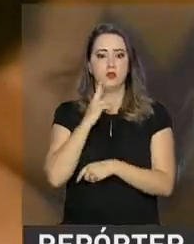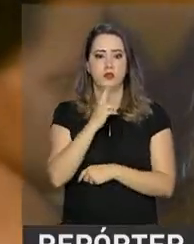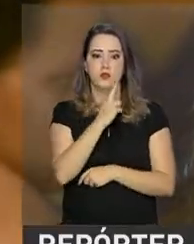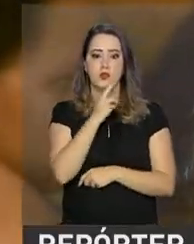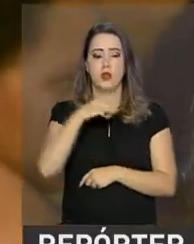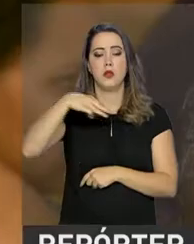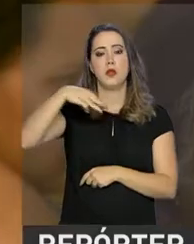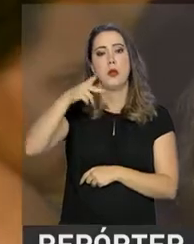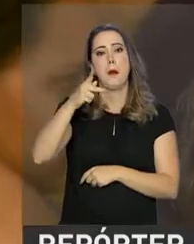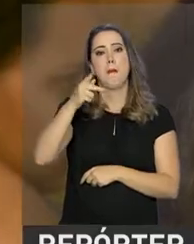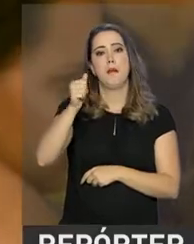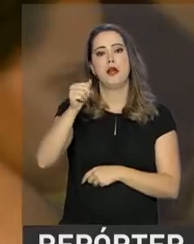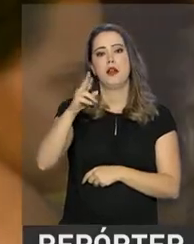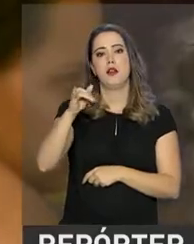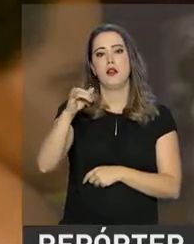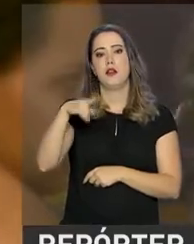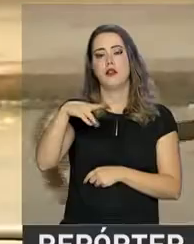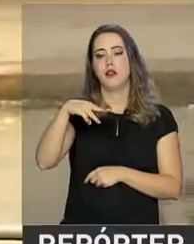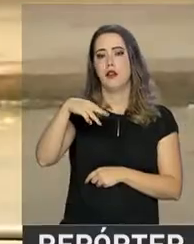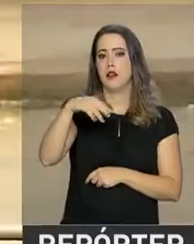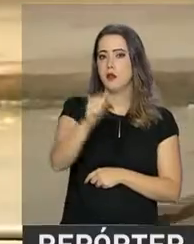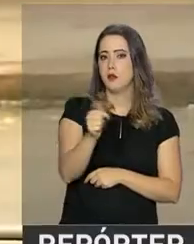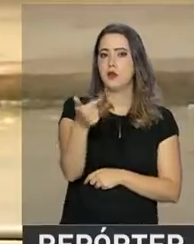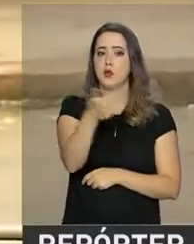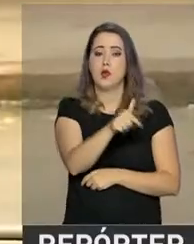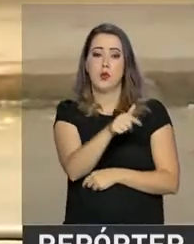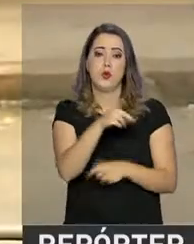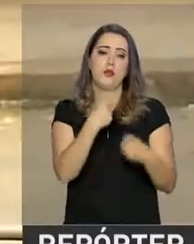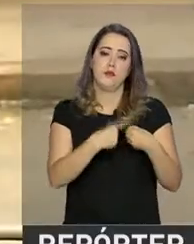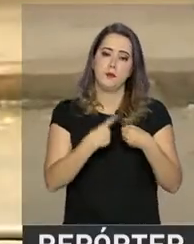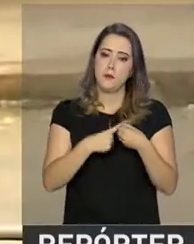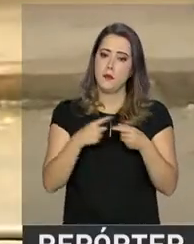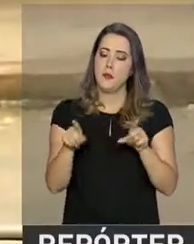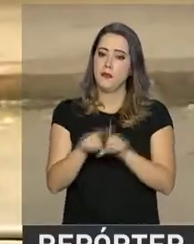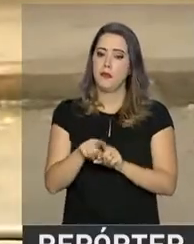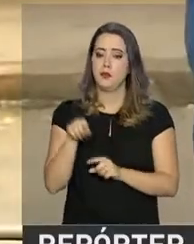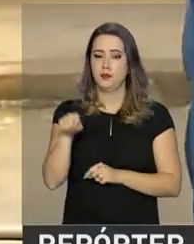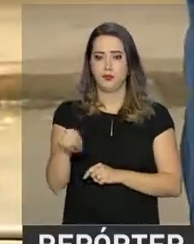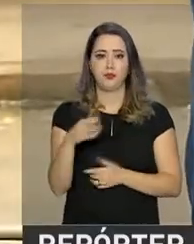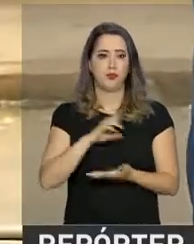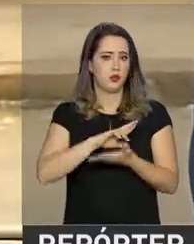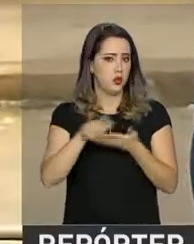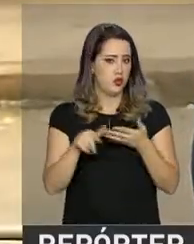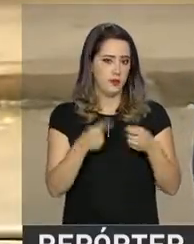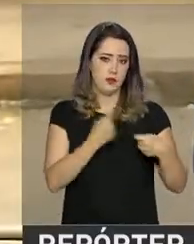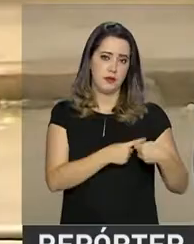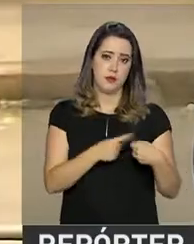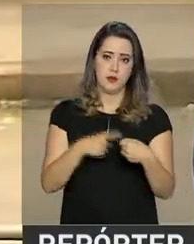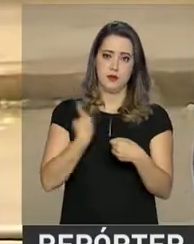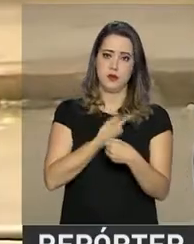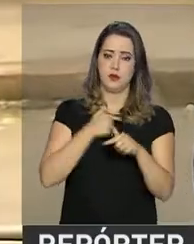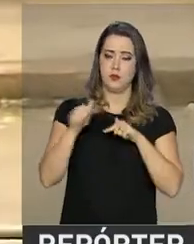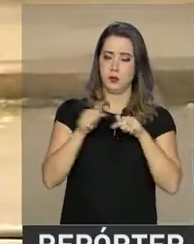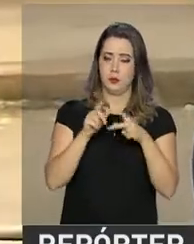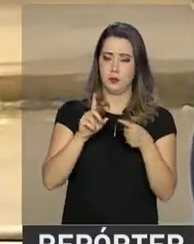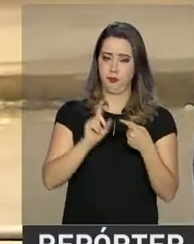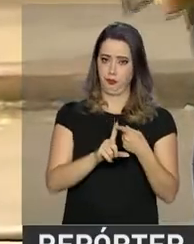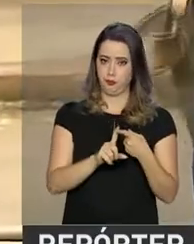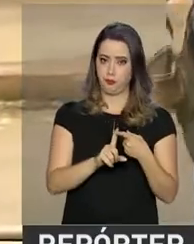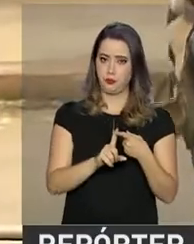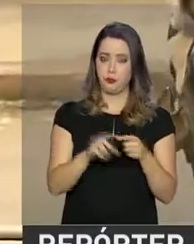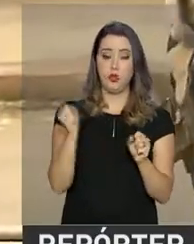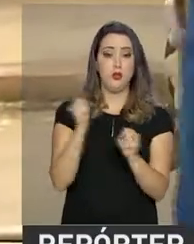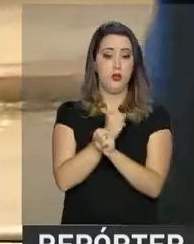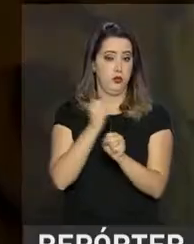pacaraíma e também em outras cidades do estado de roraima nessas cidades nós desenvolvemos os seguintes atividades a